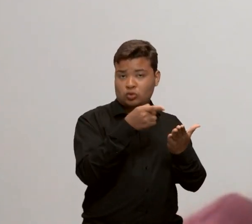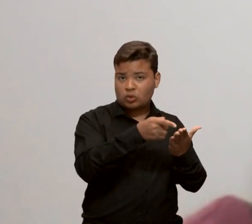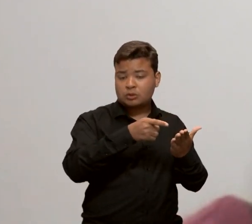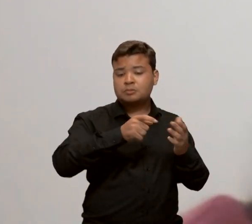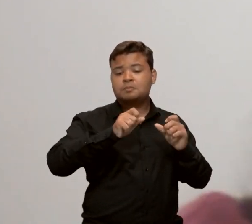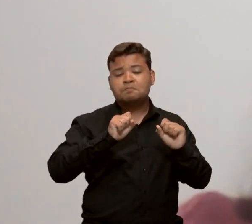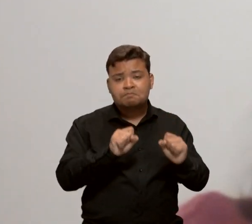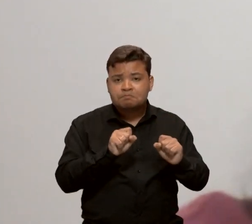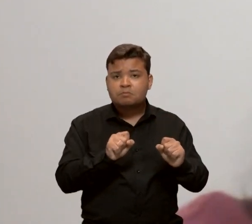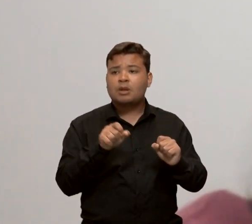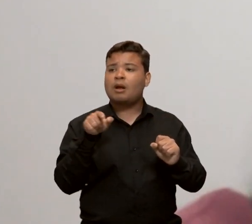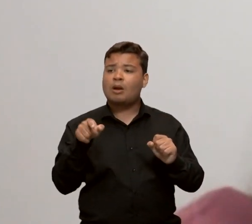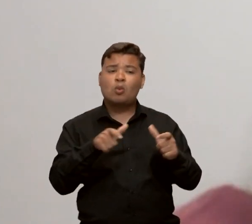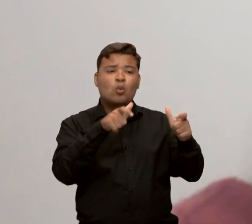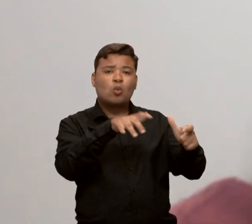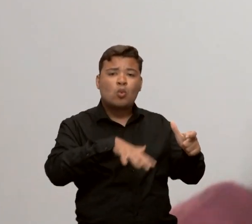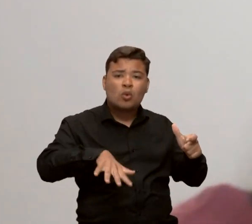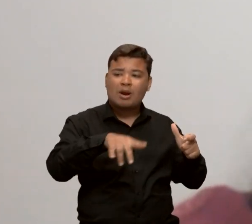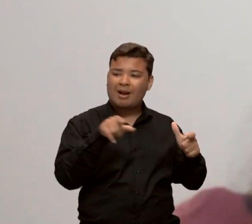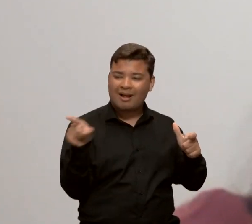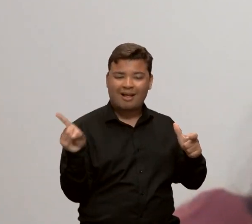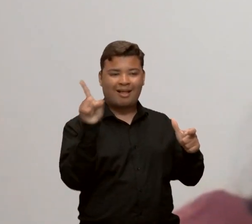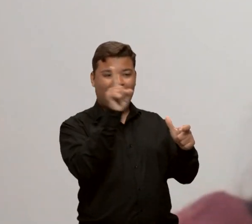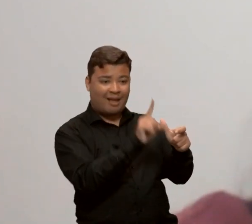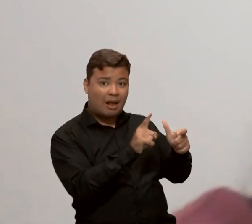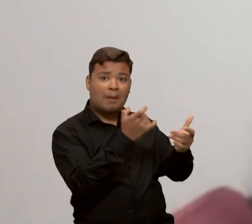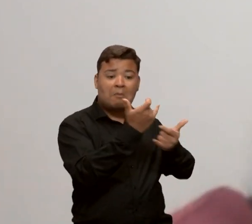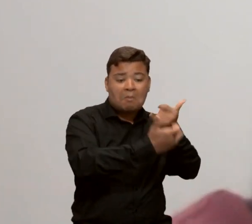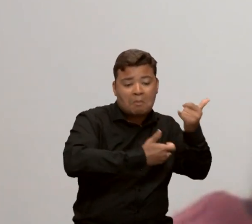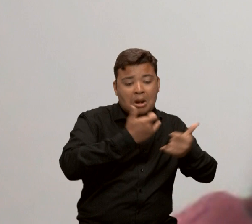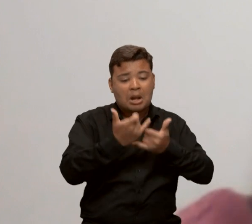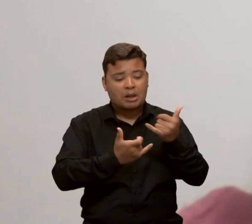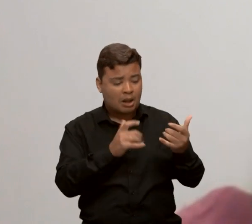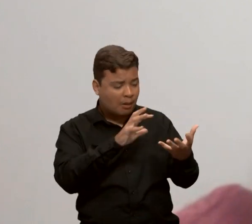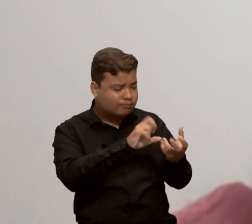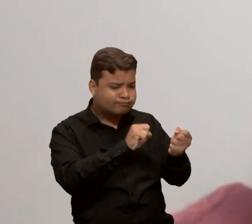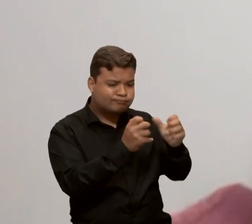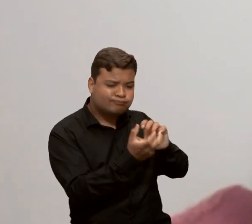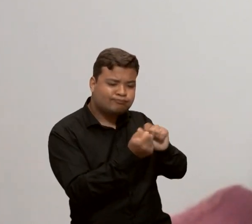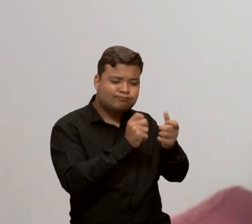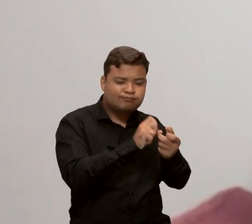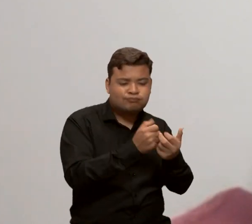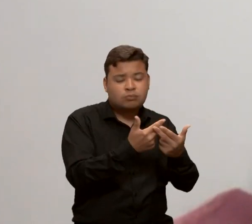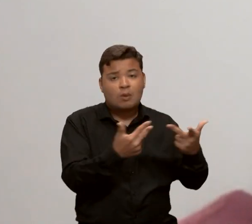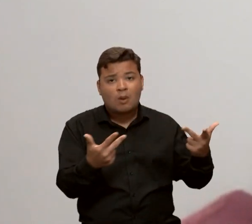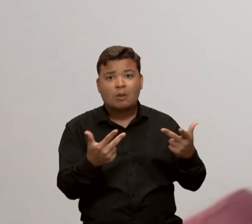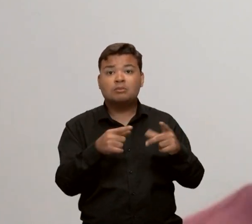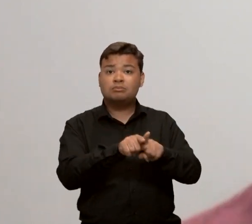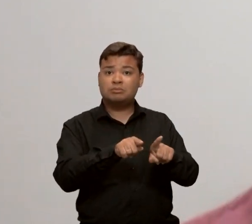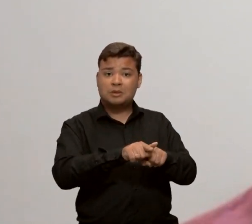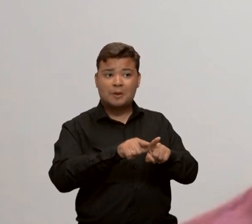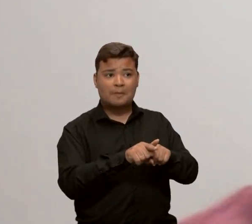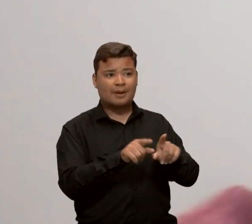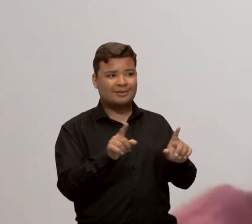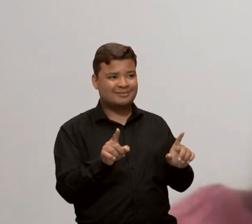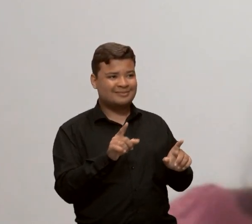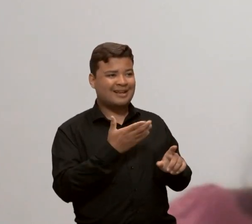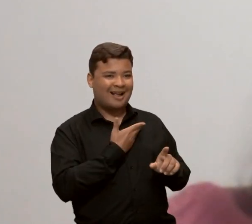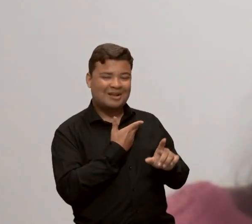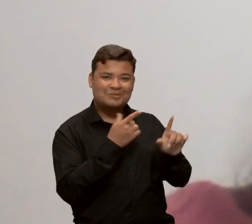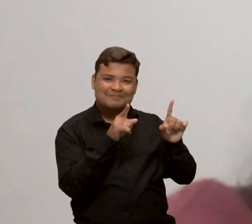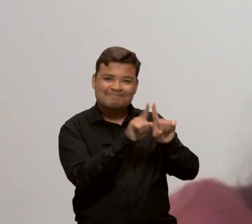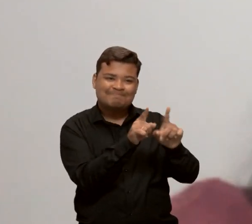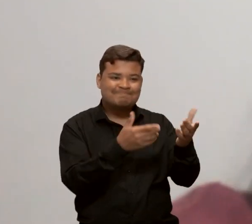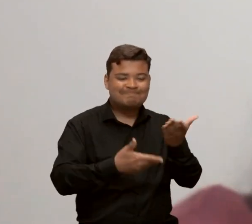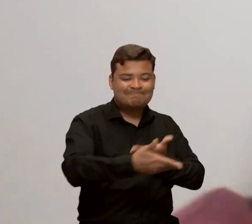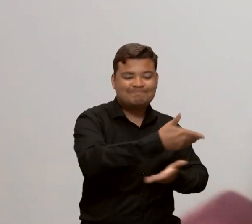que a criança possa brincar, possa manipular, possa interagir com seus pares, né? Possa usar